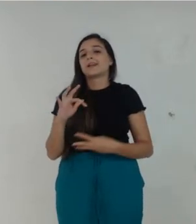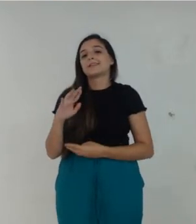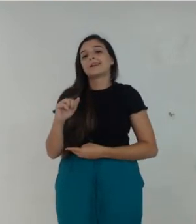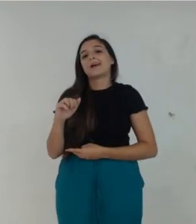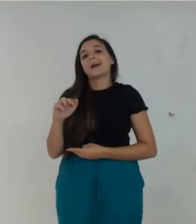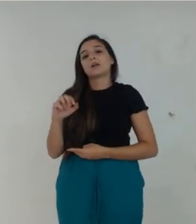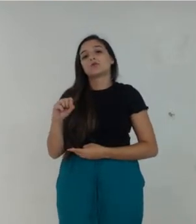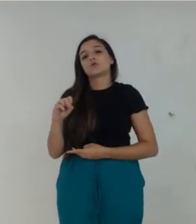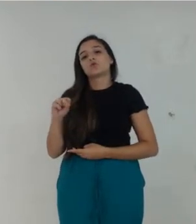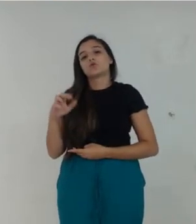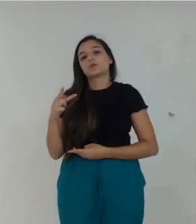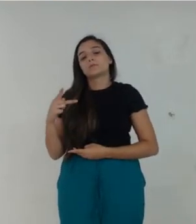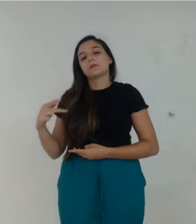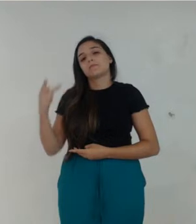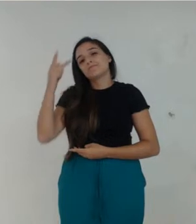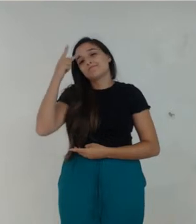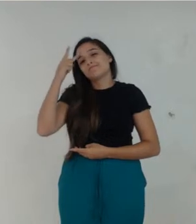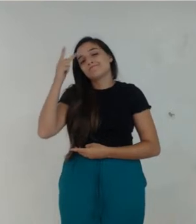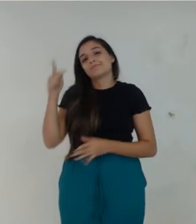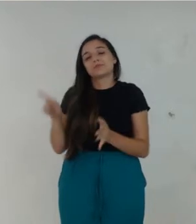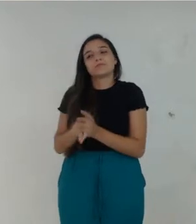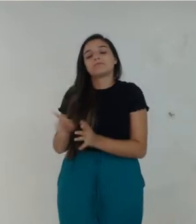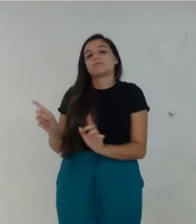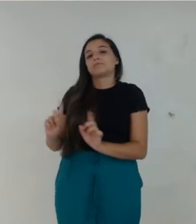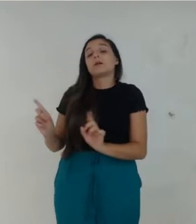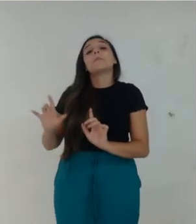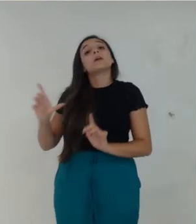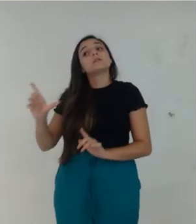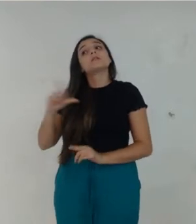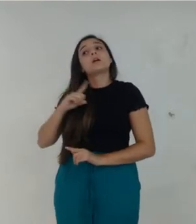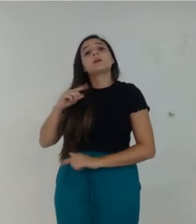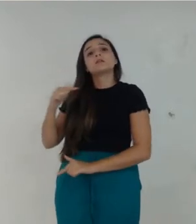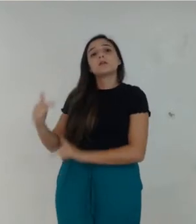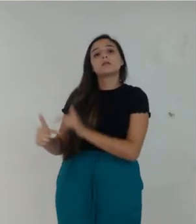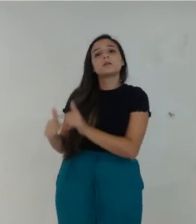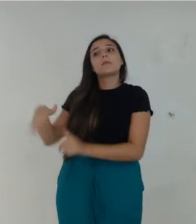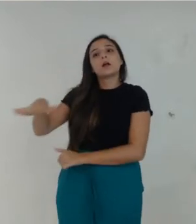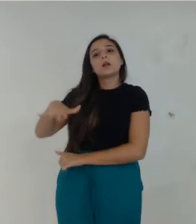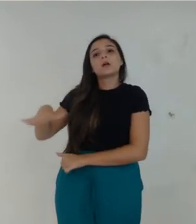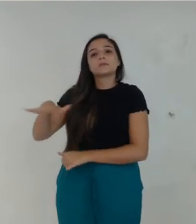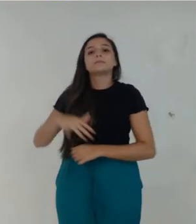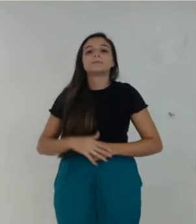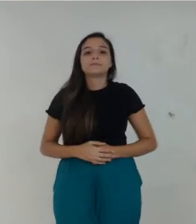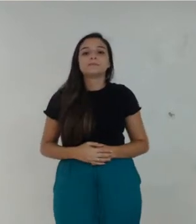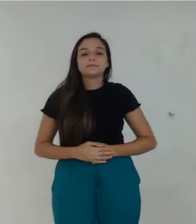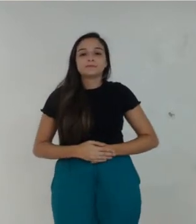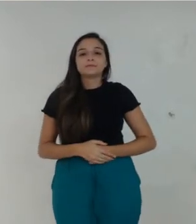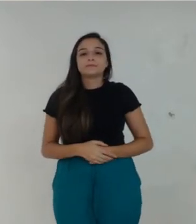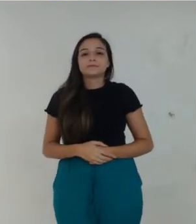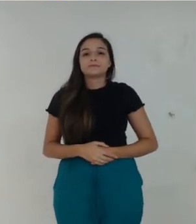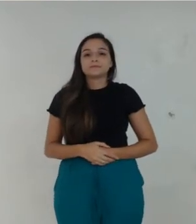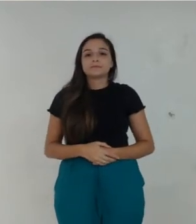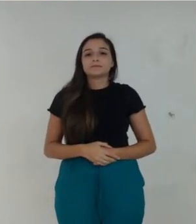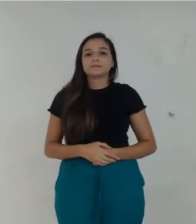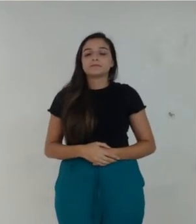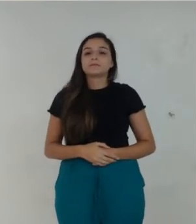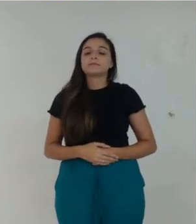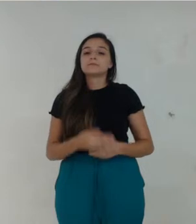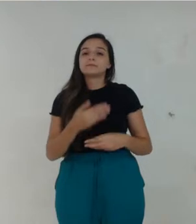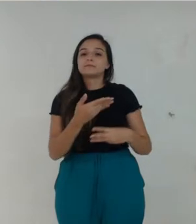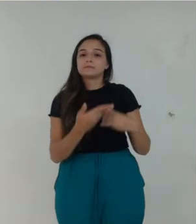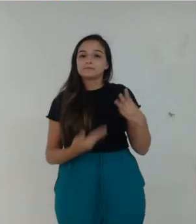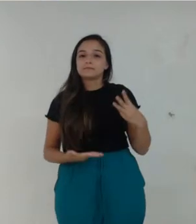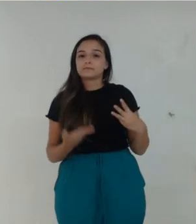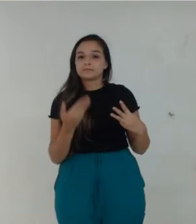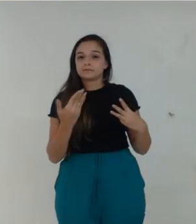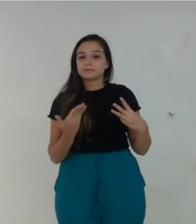hoje é o Letra, mas eles também têm um trabalho na área, tá bom? Então aqui estão os programas, a